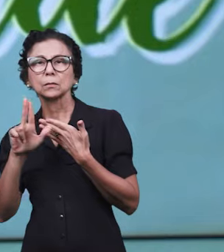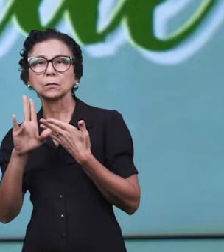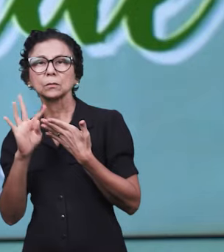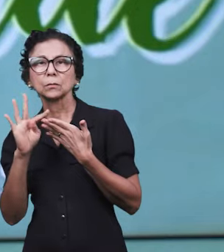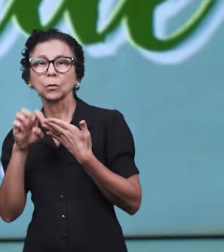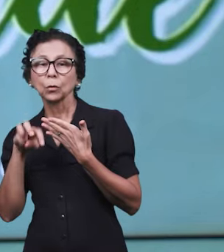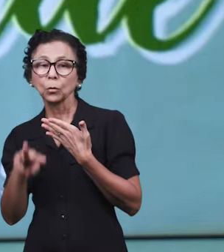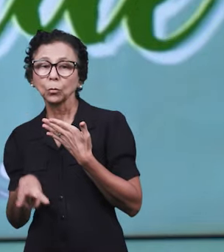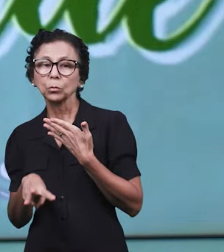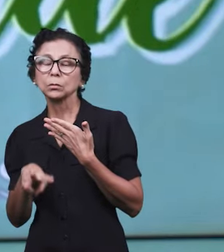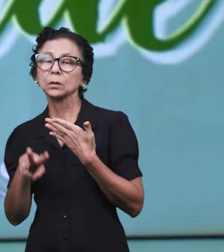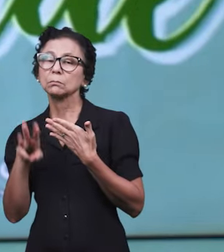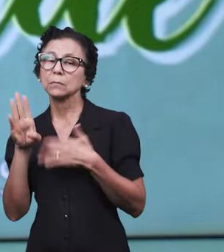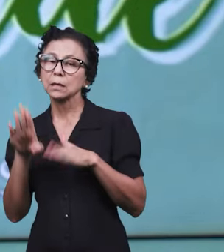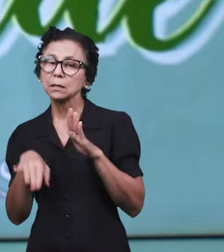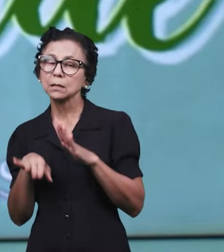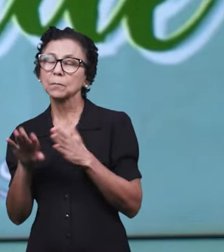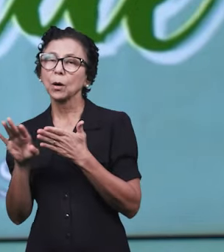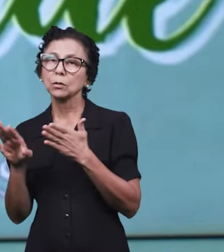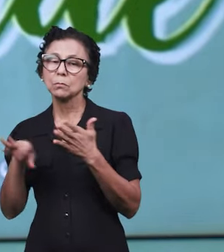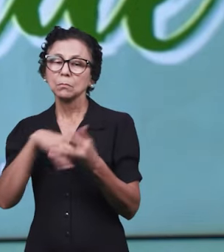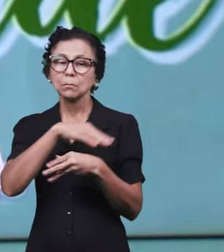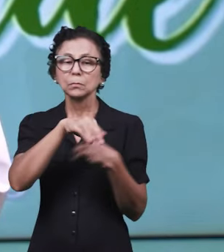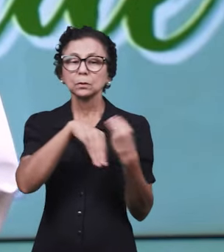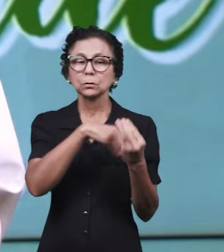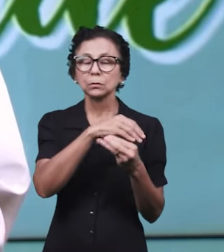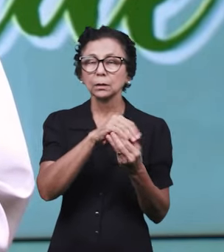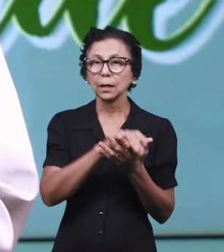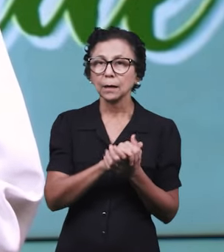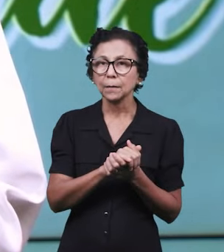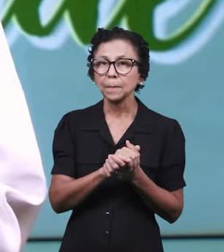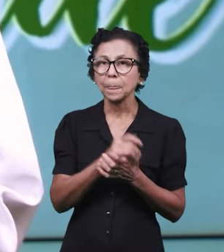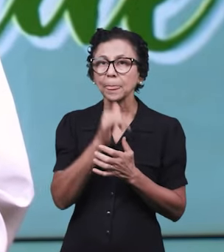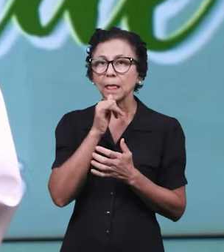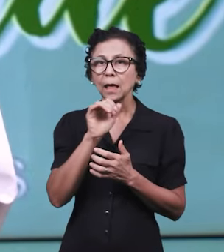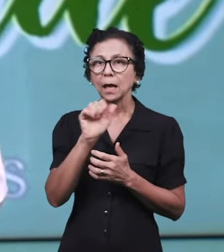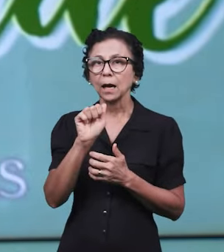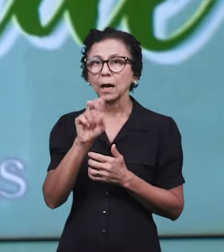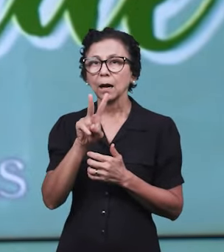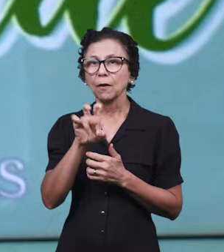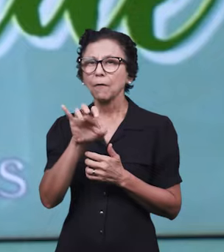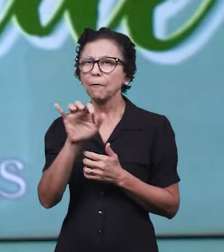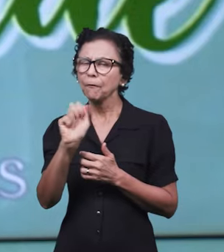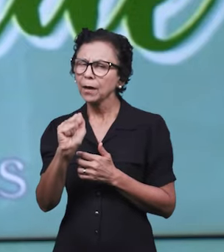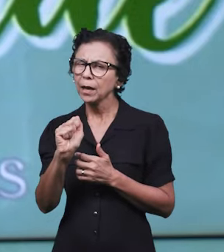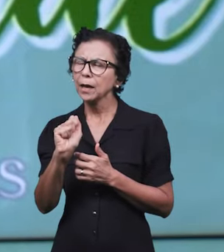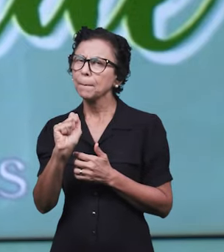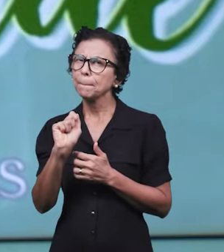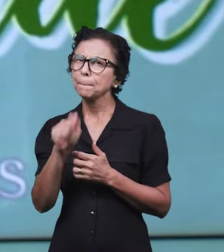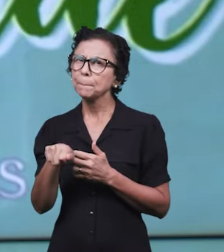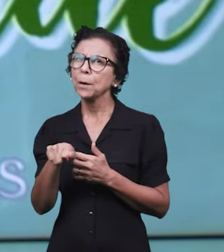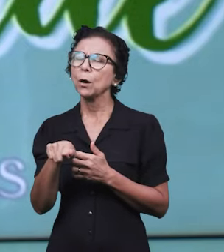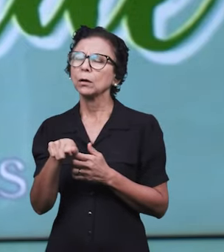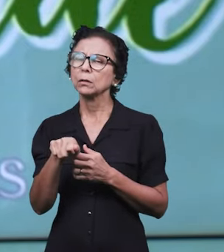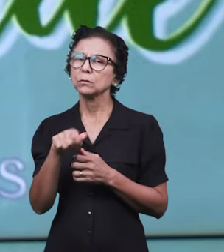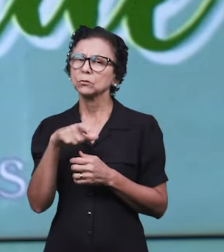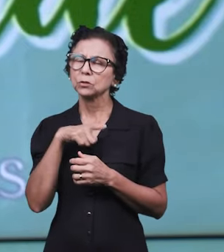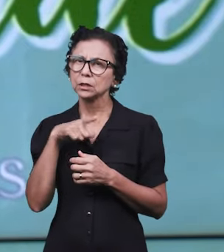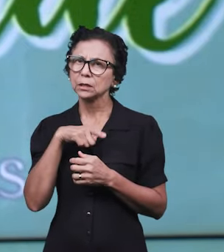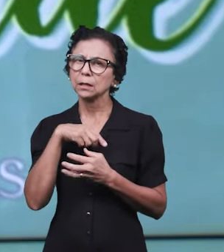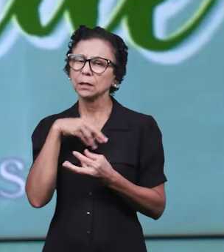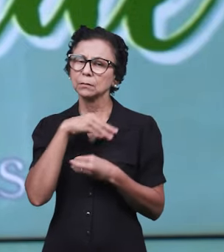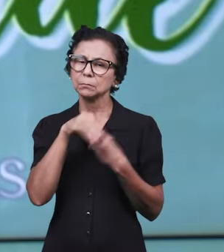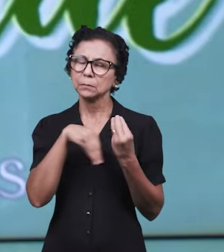a aveia contém glúten por contaminação em seu plantio, mas existe uma certificação